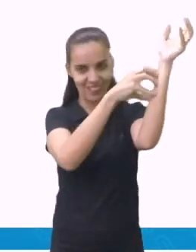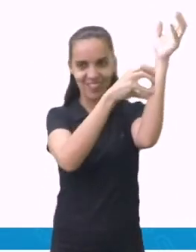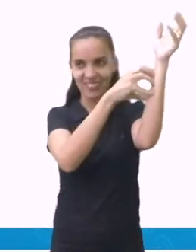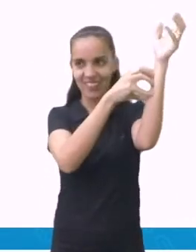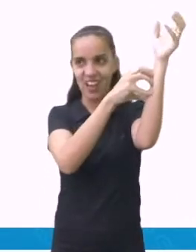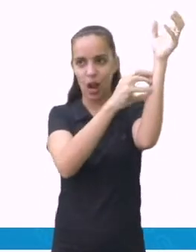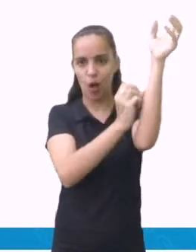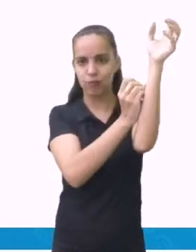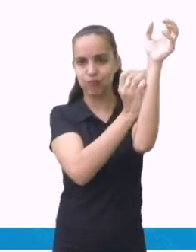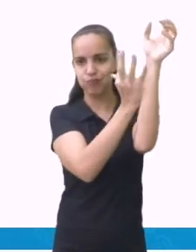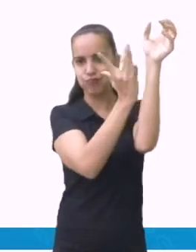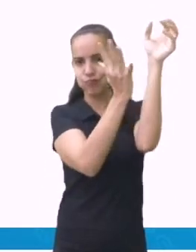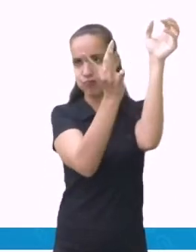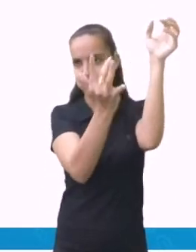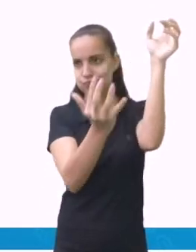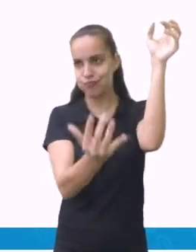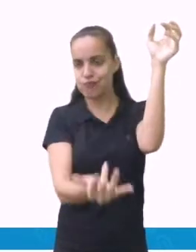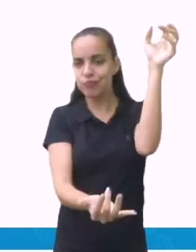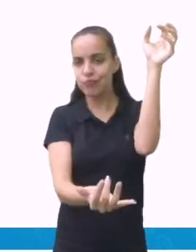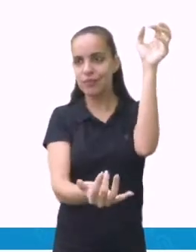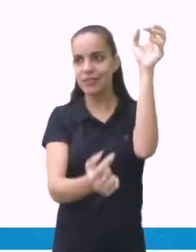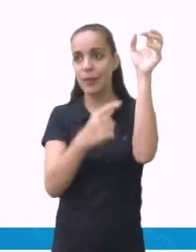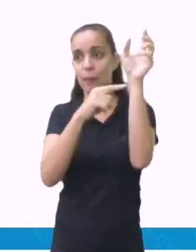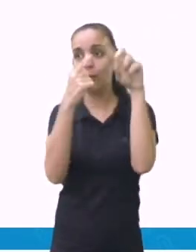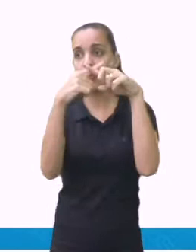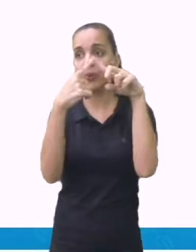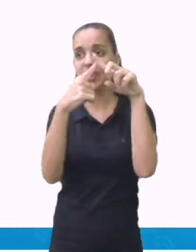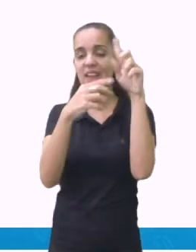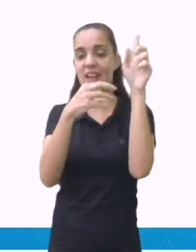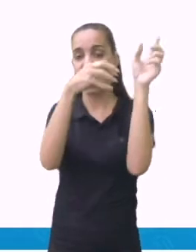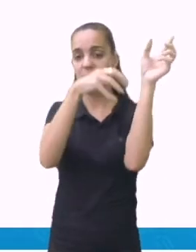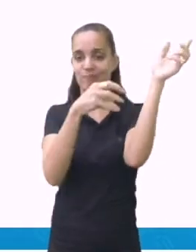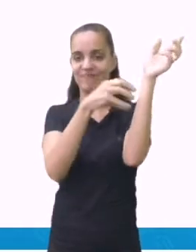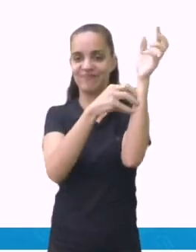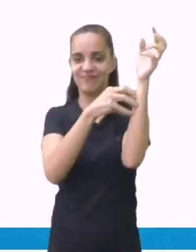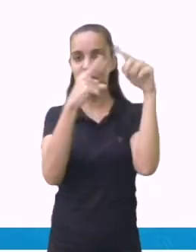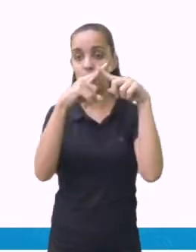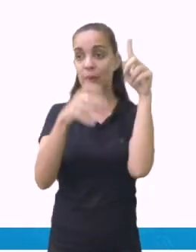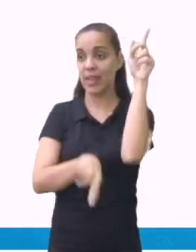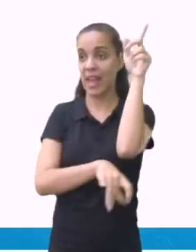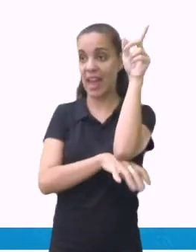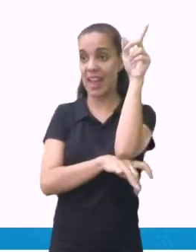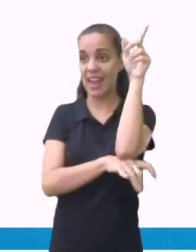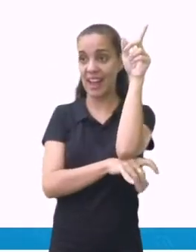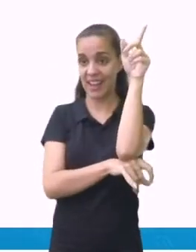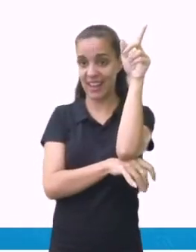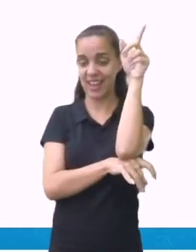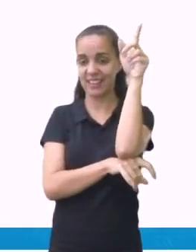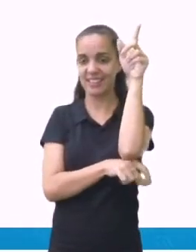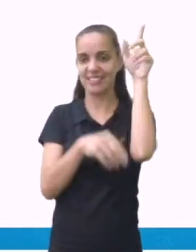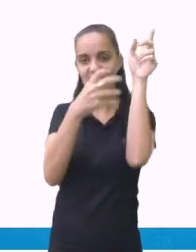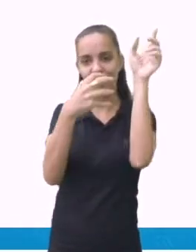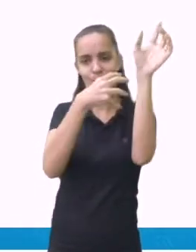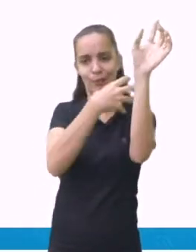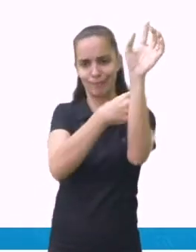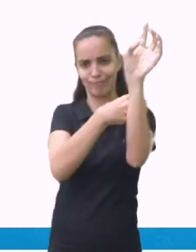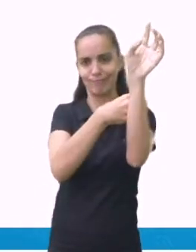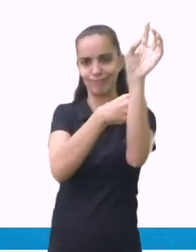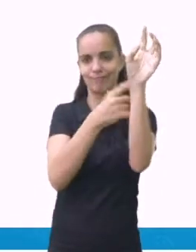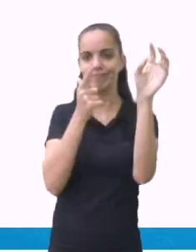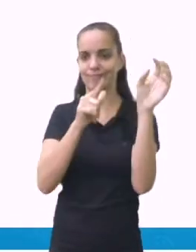tem também essa questão. Então, a raiz ali é para fixar a planta no solo ou em outra